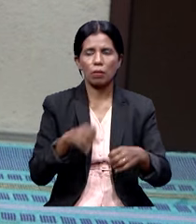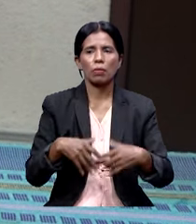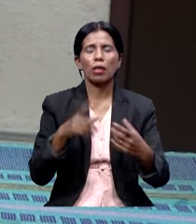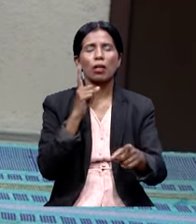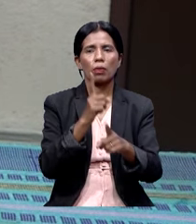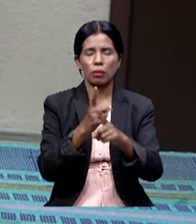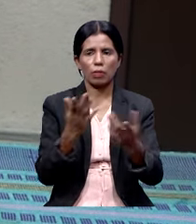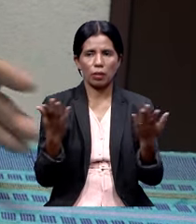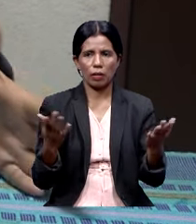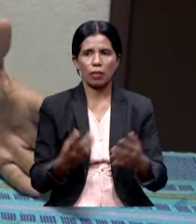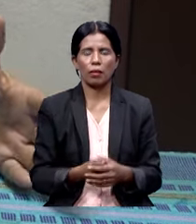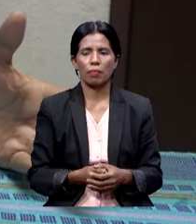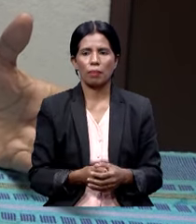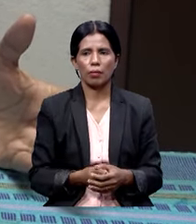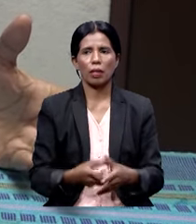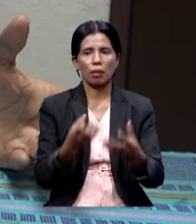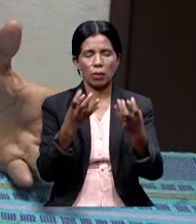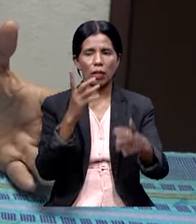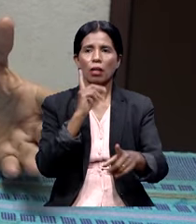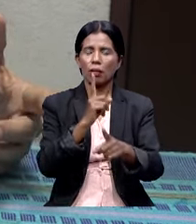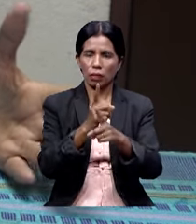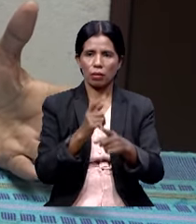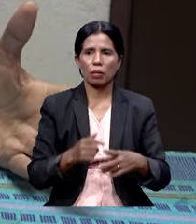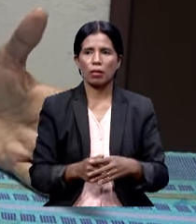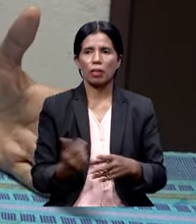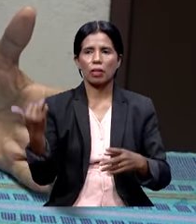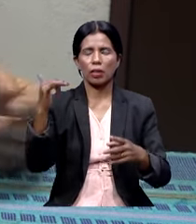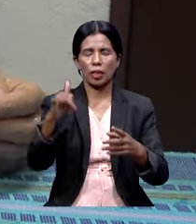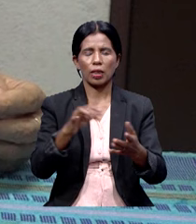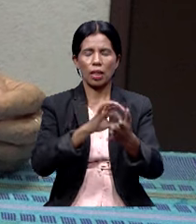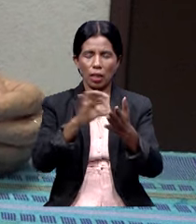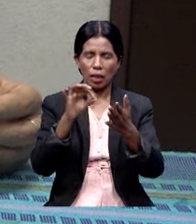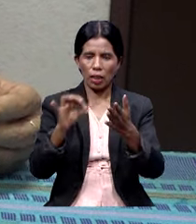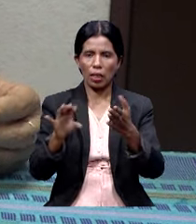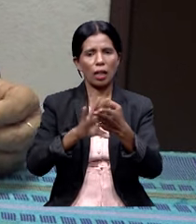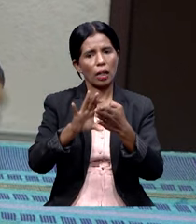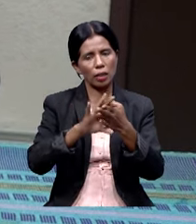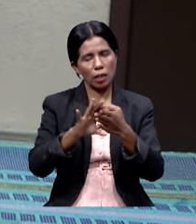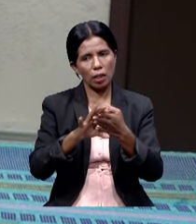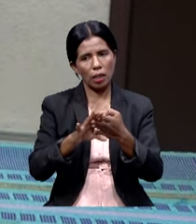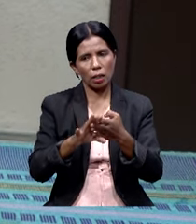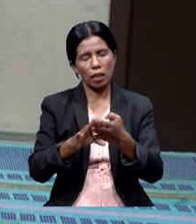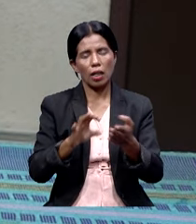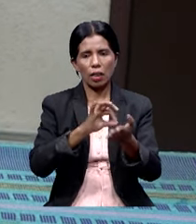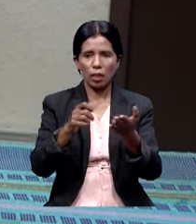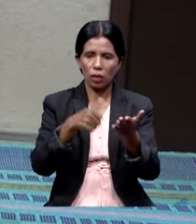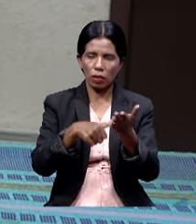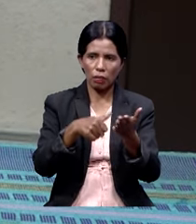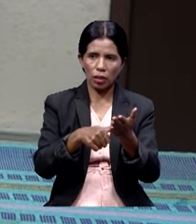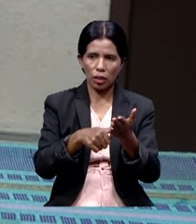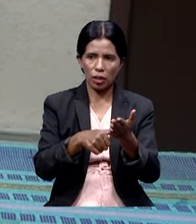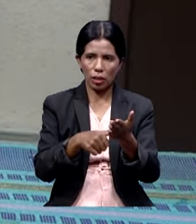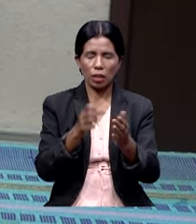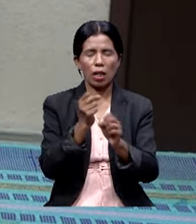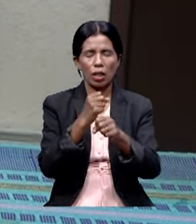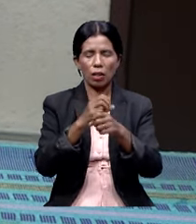makira ne ve entam ne ne barak de tebis se sira ni maneira hakere sira ni maneira forma sira ni